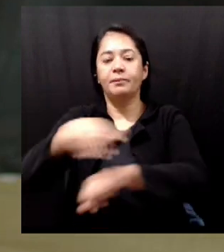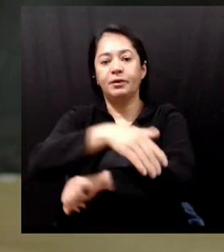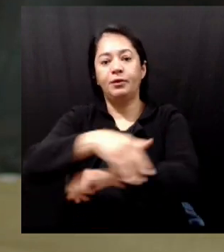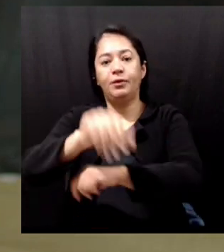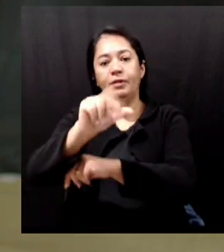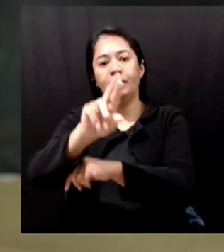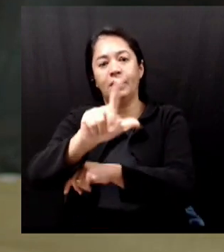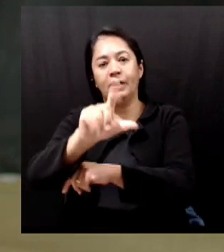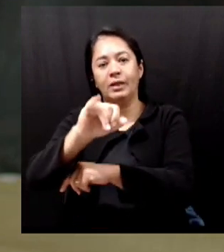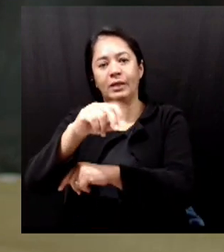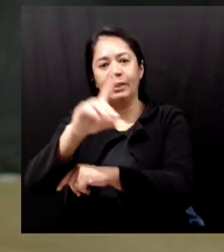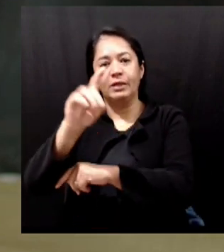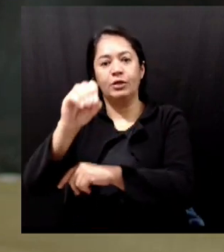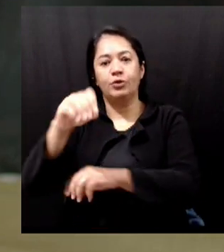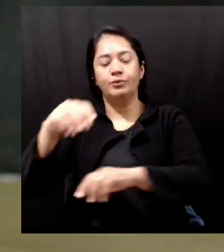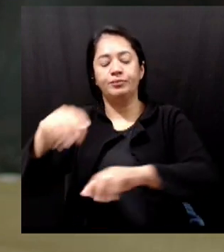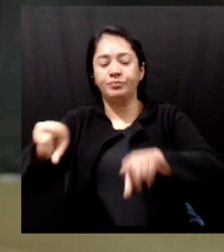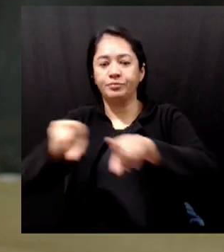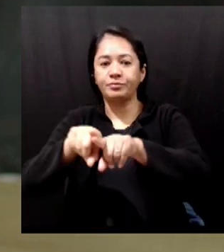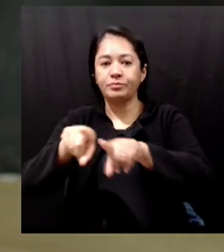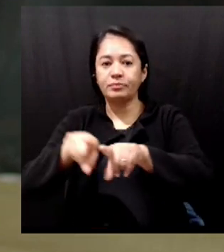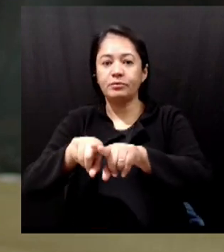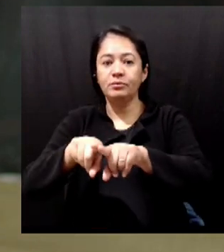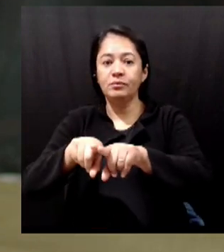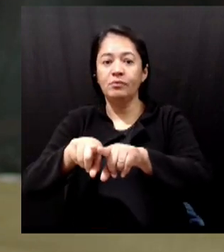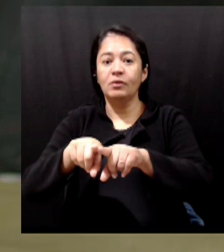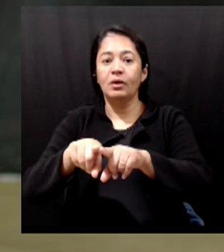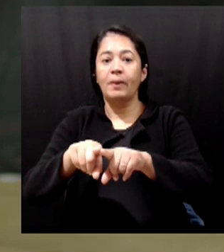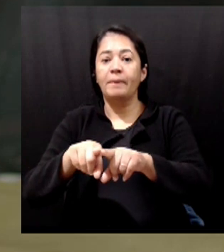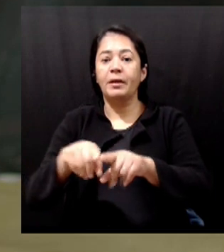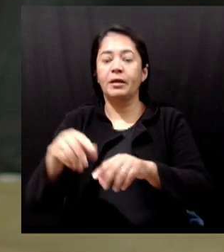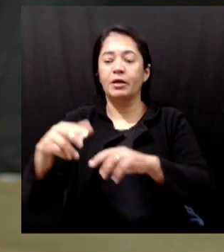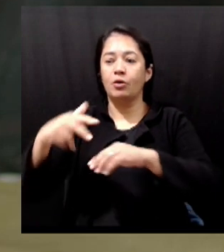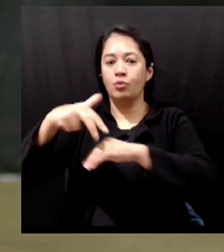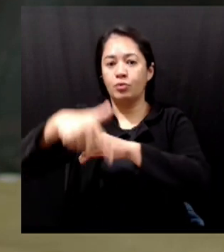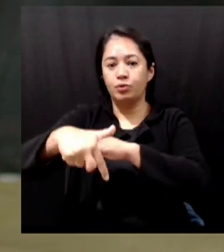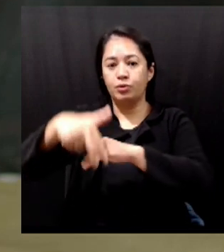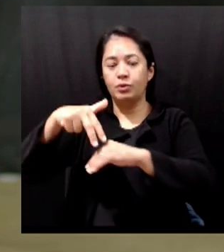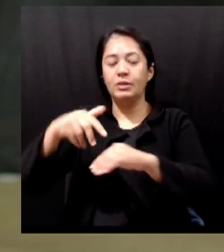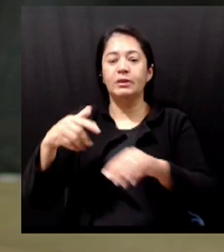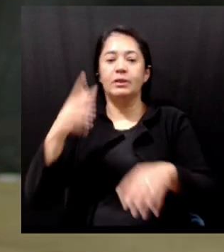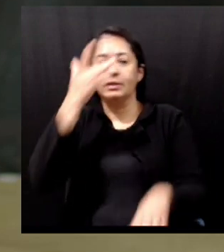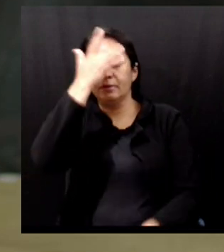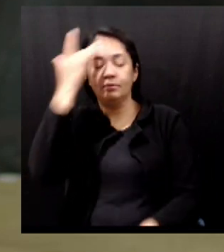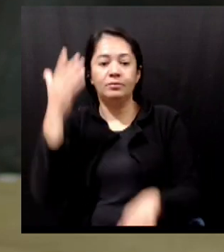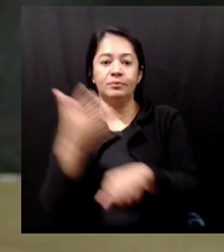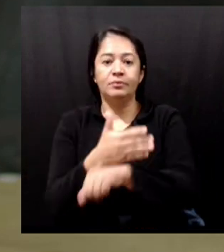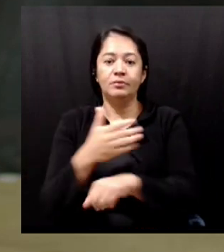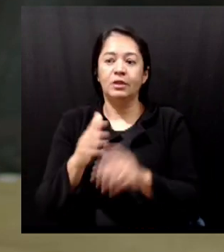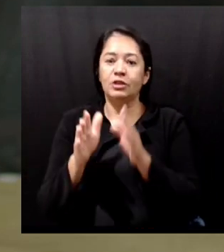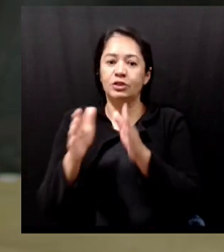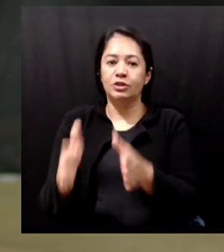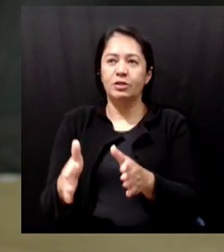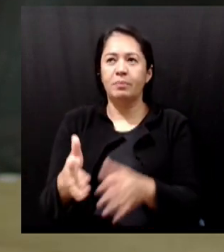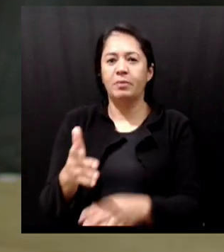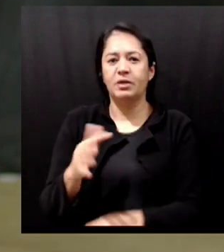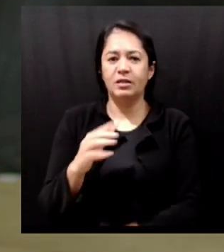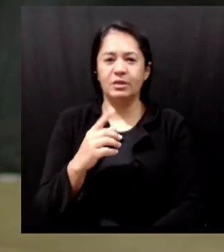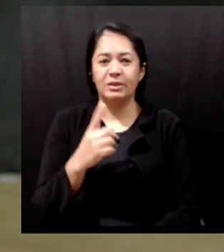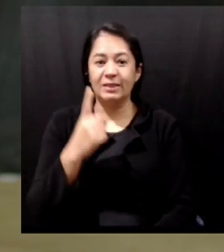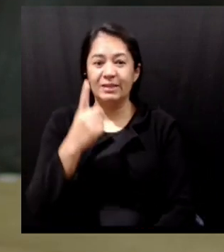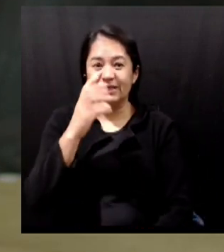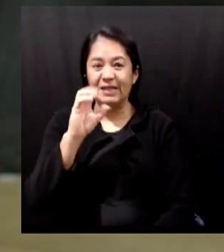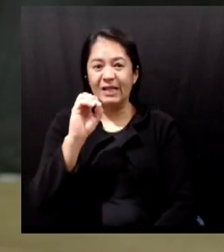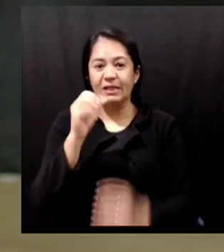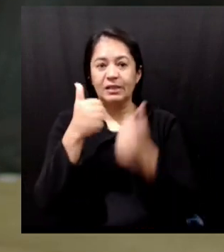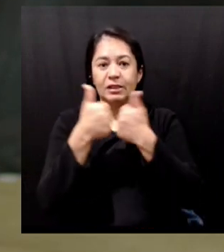O trecho também será reservado para o desembarque dos participantes, com previsão de chegada de cerca de 10 ônibus e 30 vans.